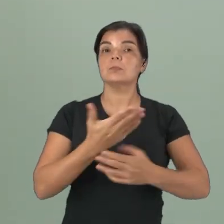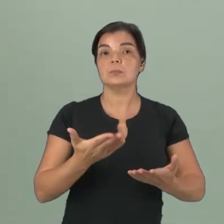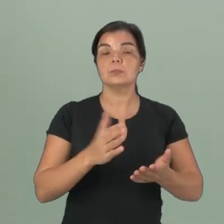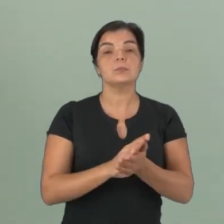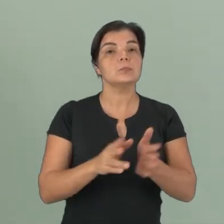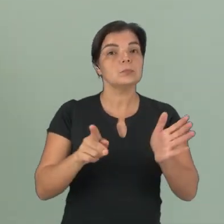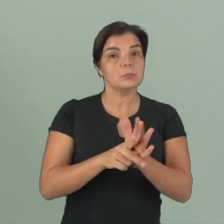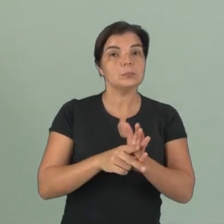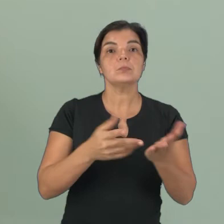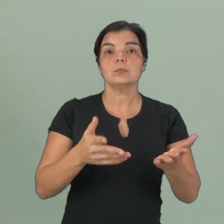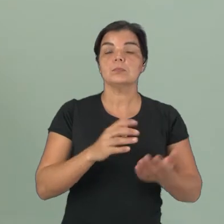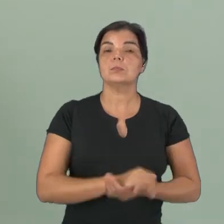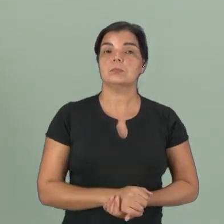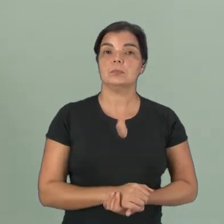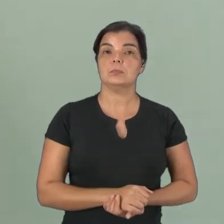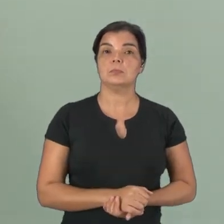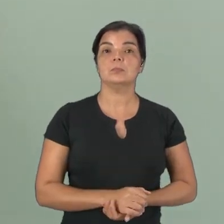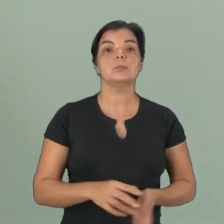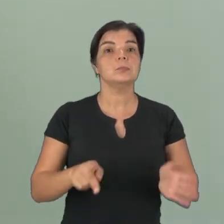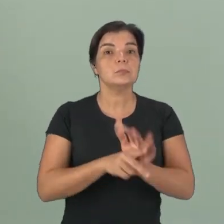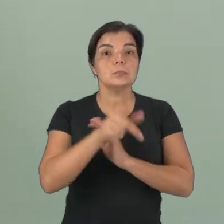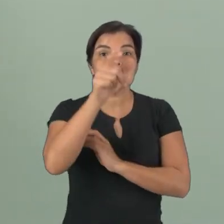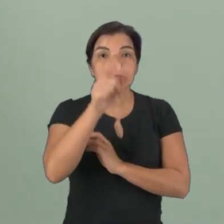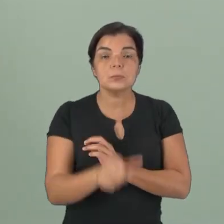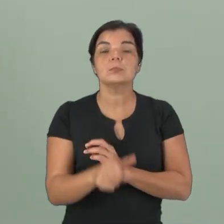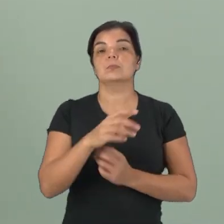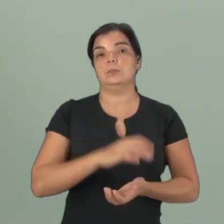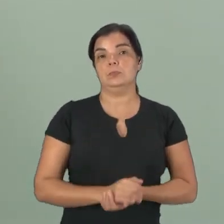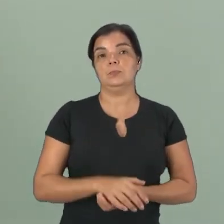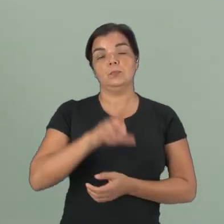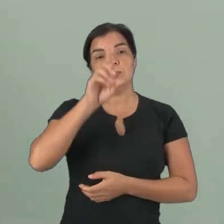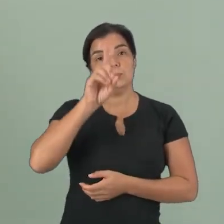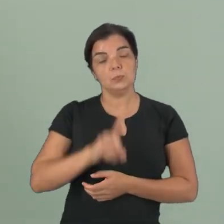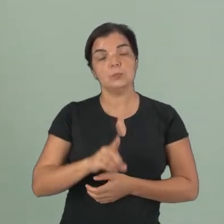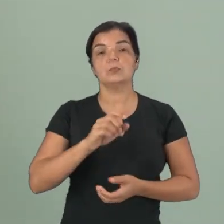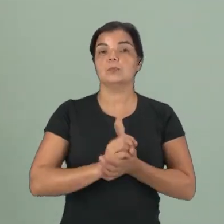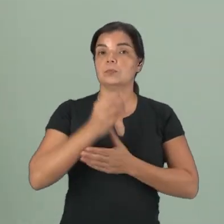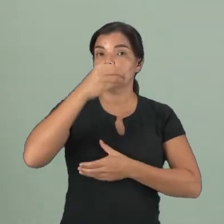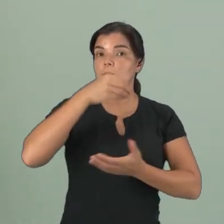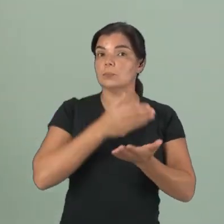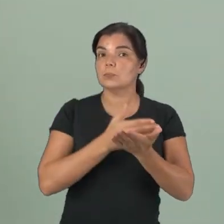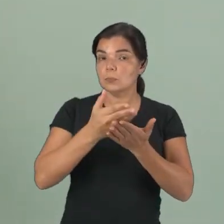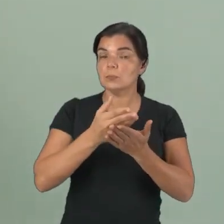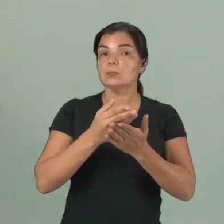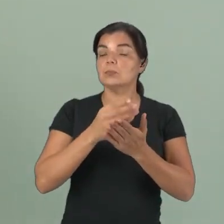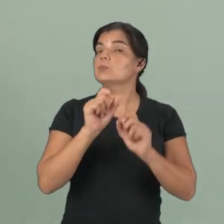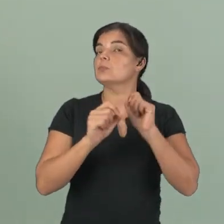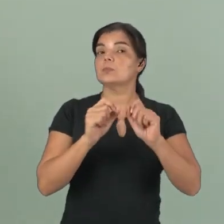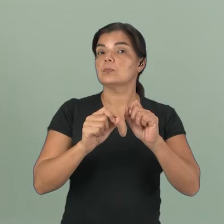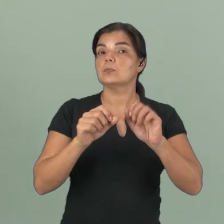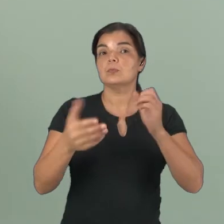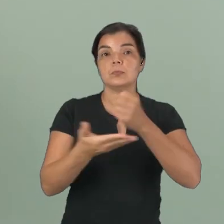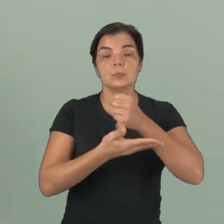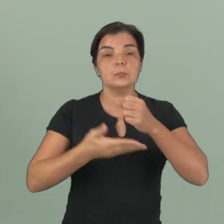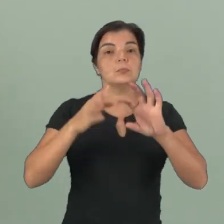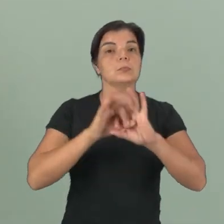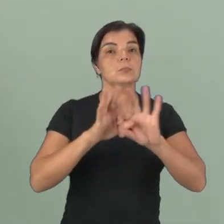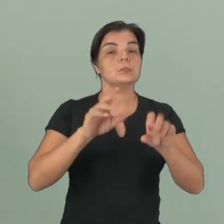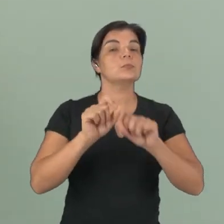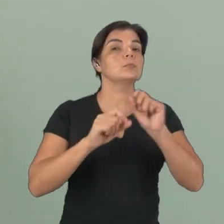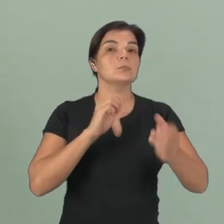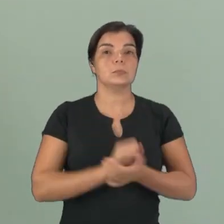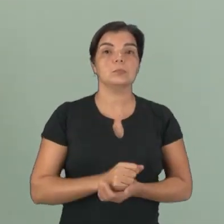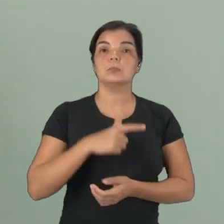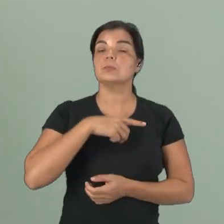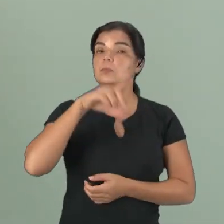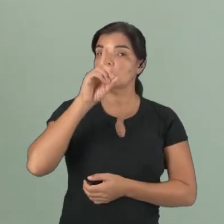é próprio, certo? Aquilo que é seu. Então, o direito, dentro do princípio liberal, o direito à propriedade é o direito